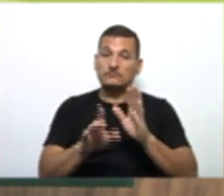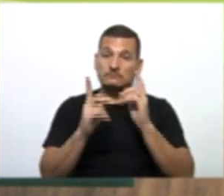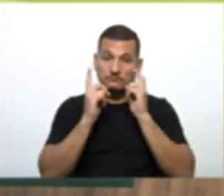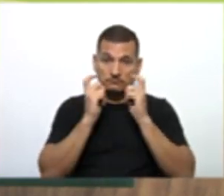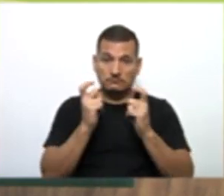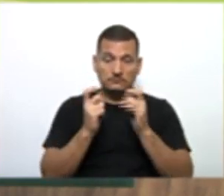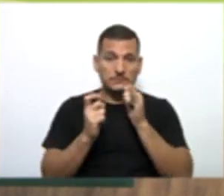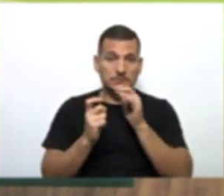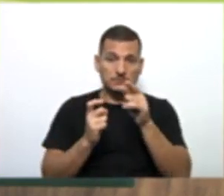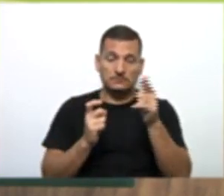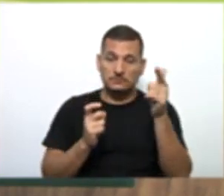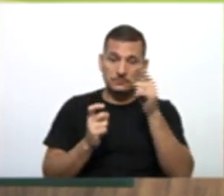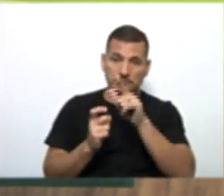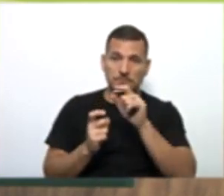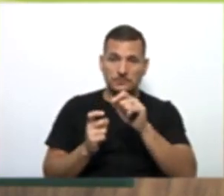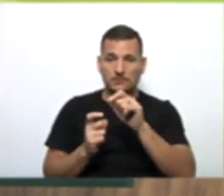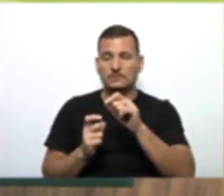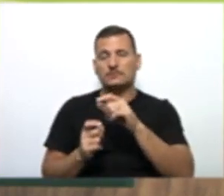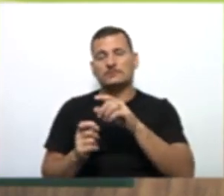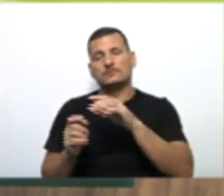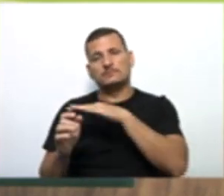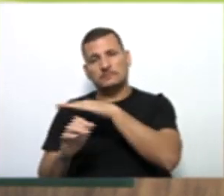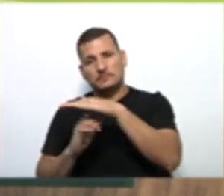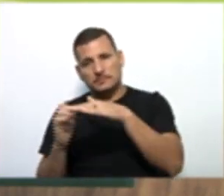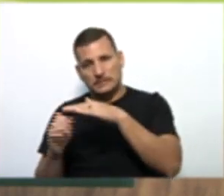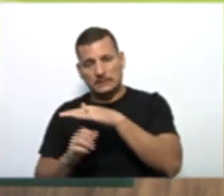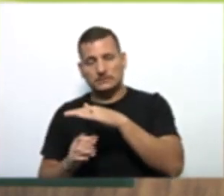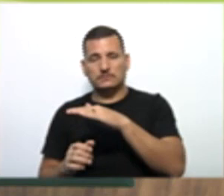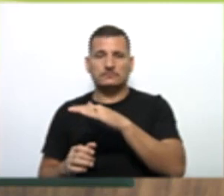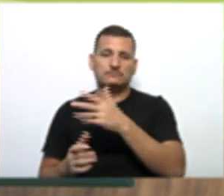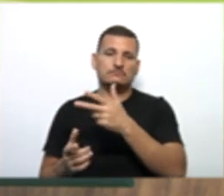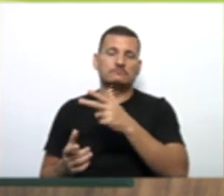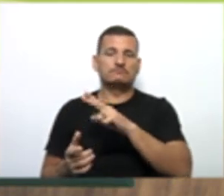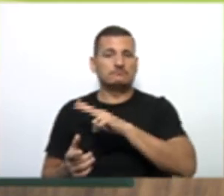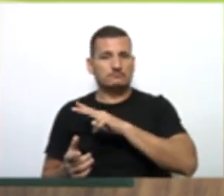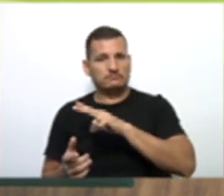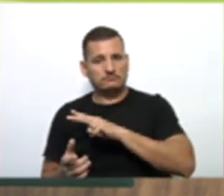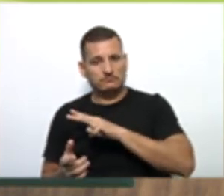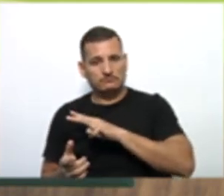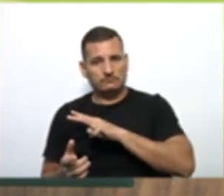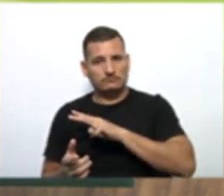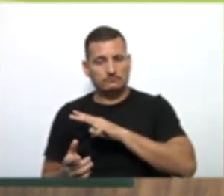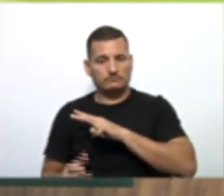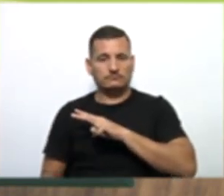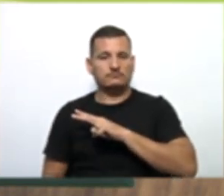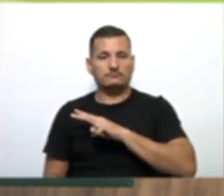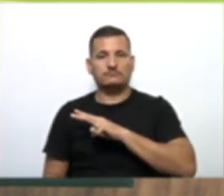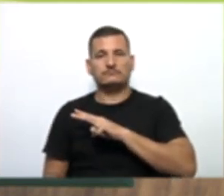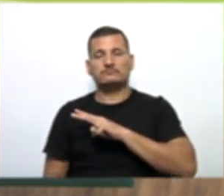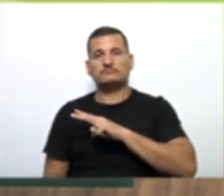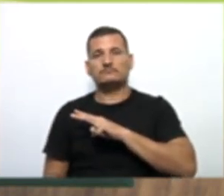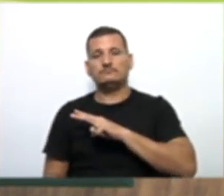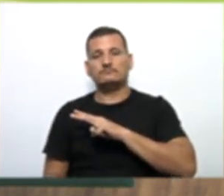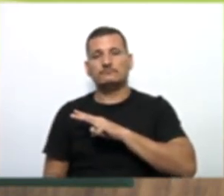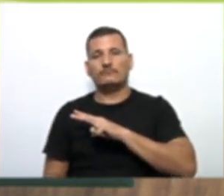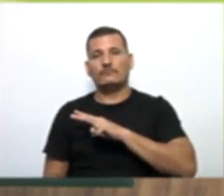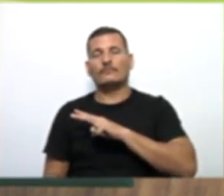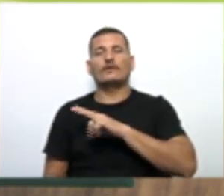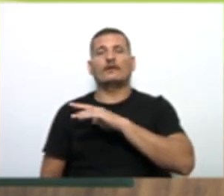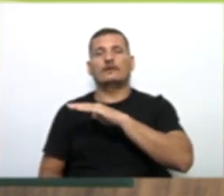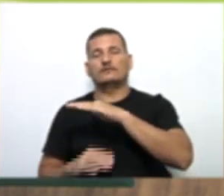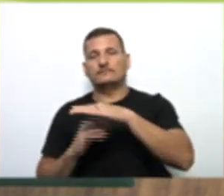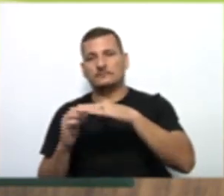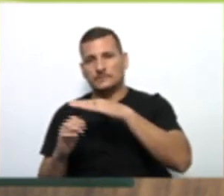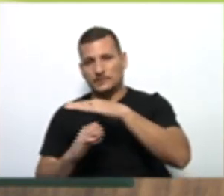questionário numa organização não governamental, que representa o terceiro setor, em uma empresa, né, e um órgão público.